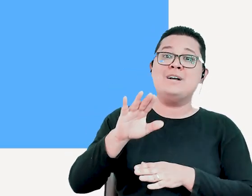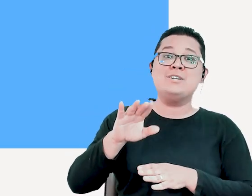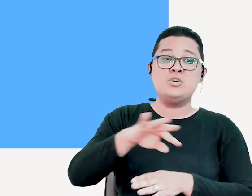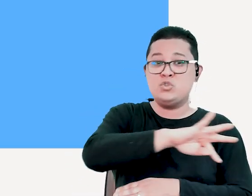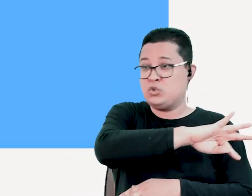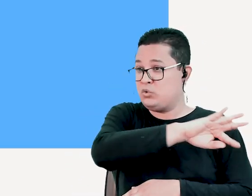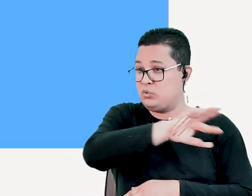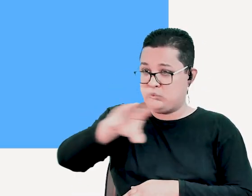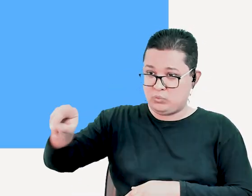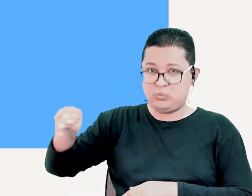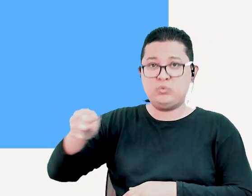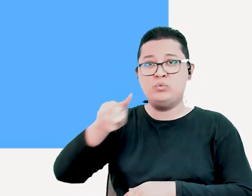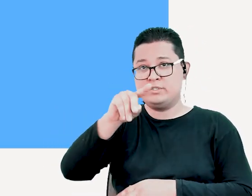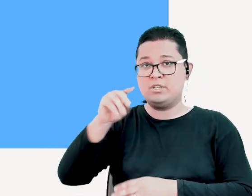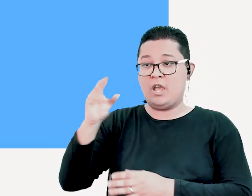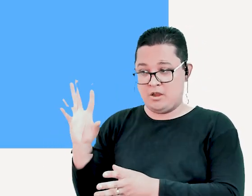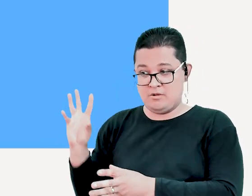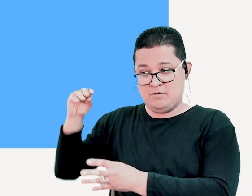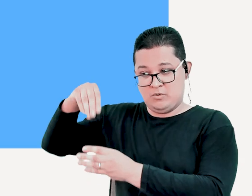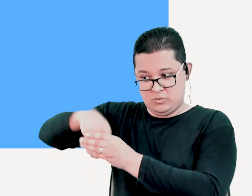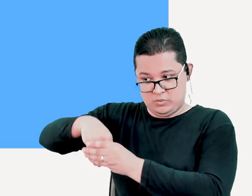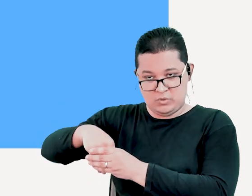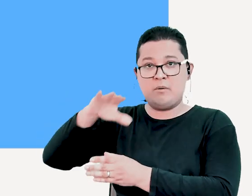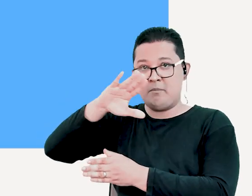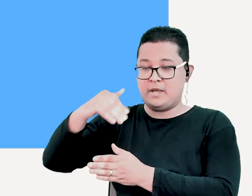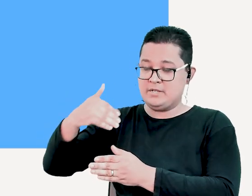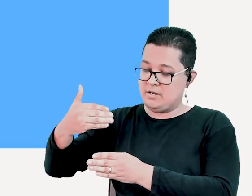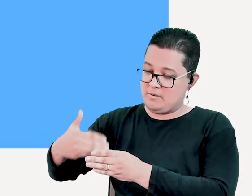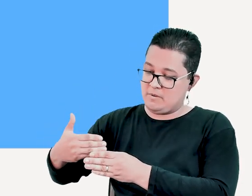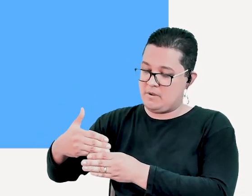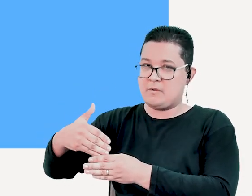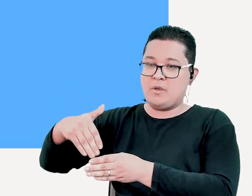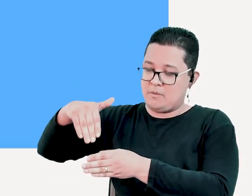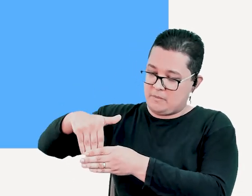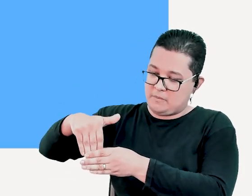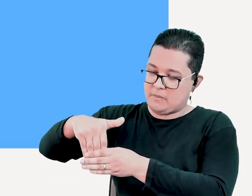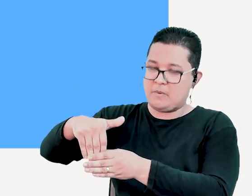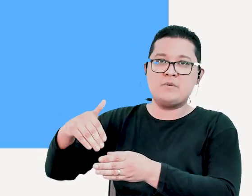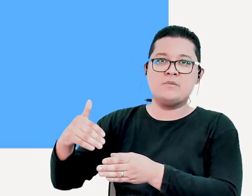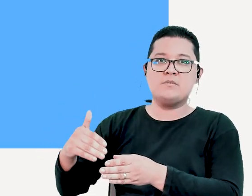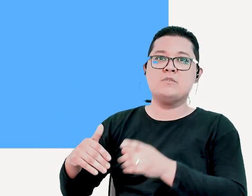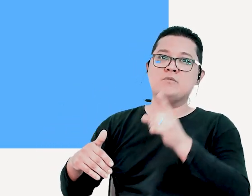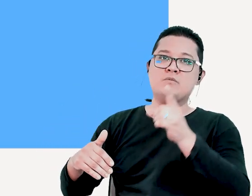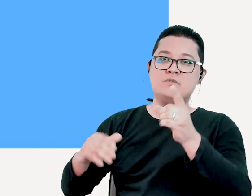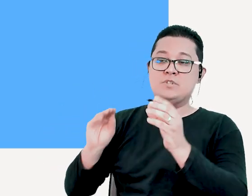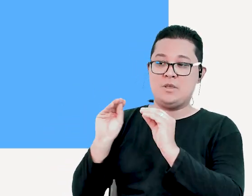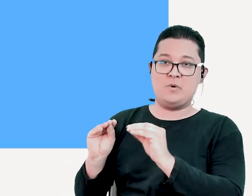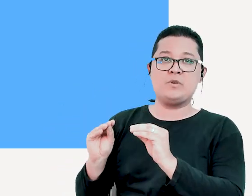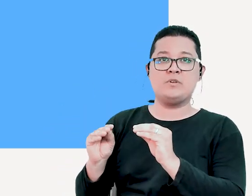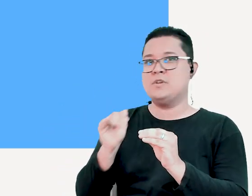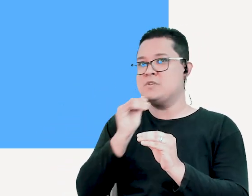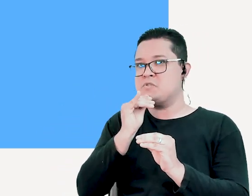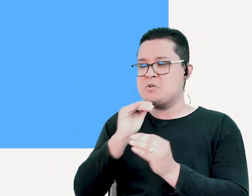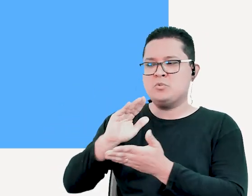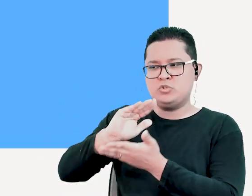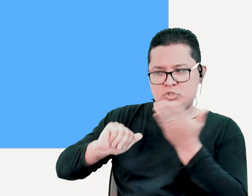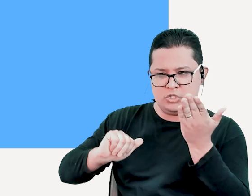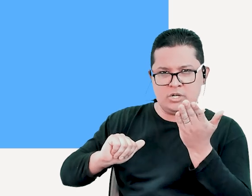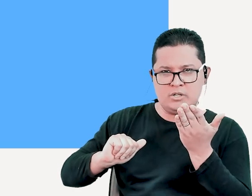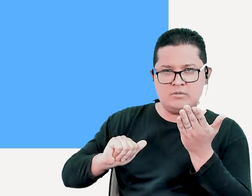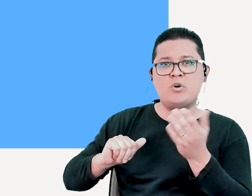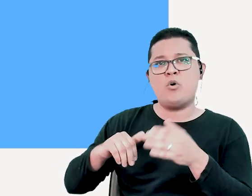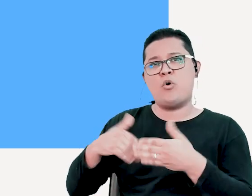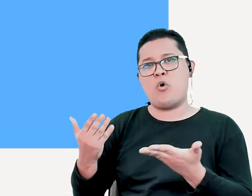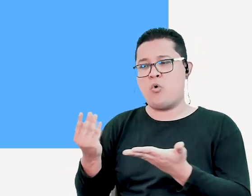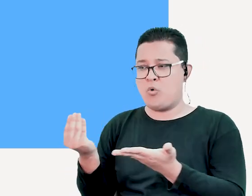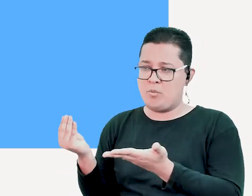essa visibilidade do todo, do que pode ser juntado, do que pode ser editado, do que pode ser excluído. Como, por